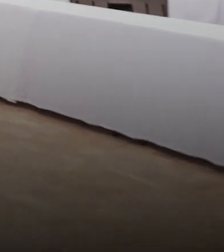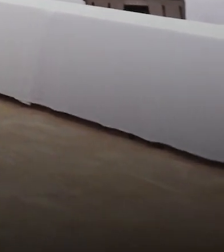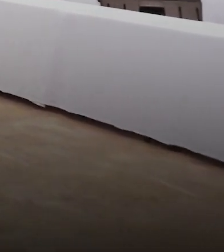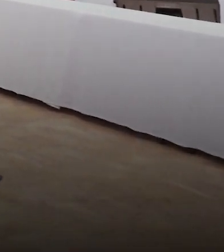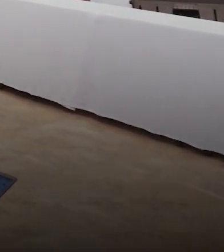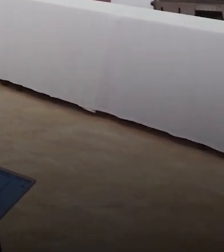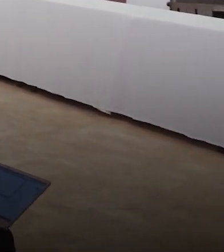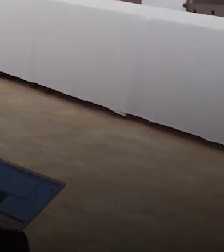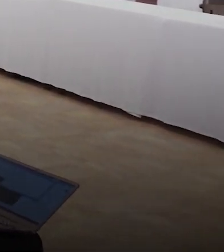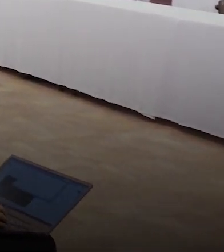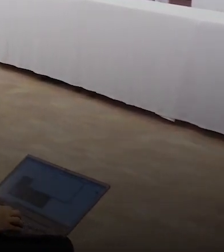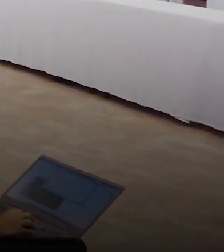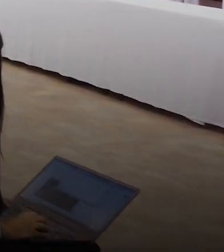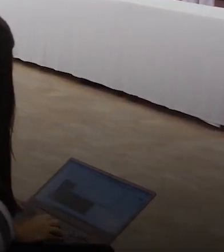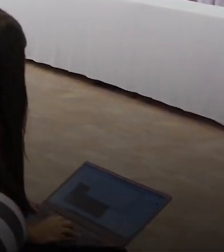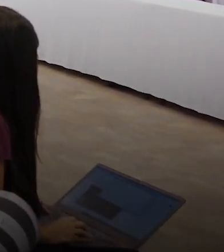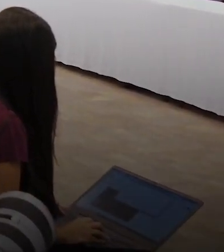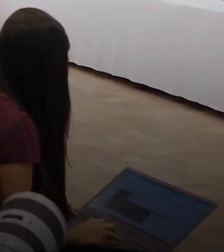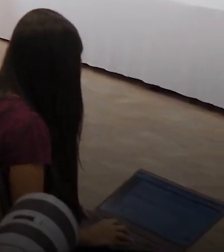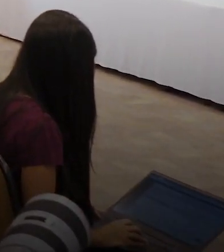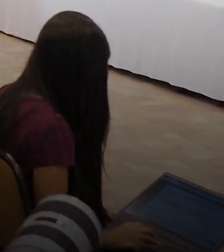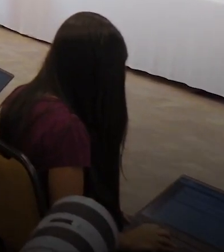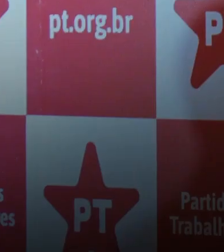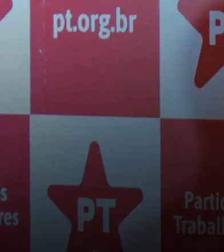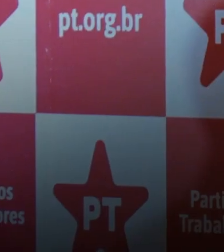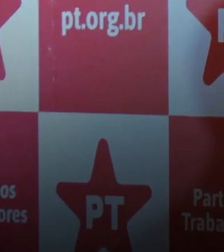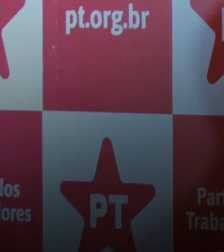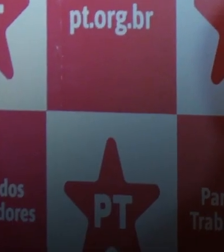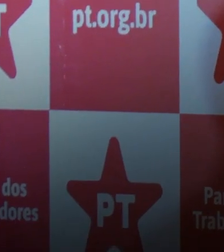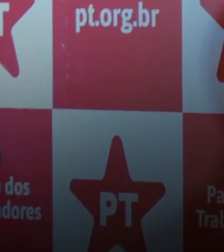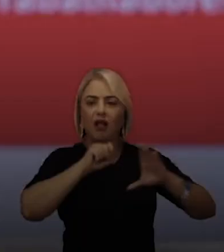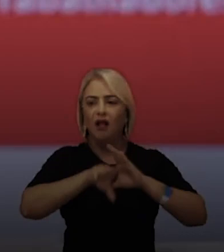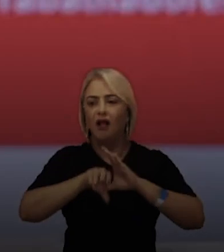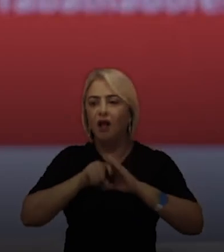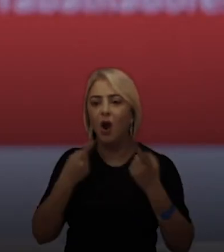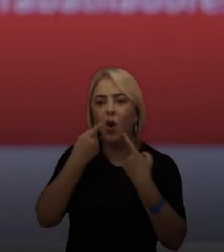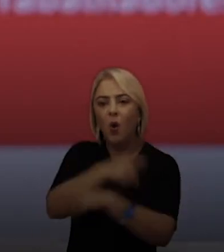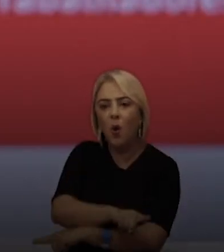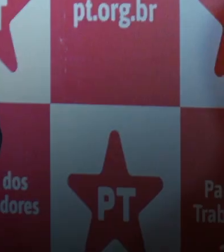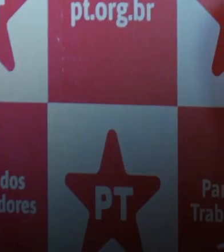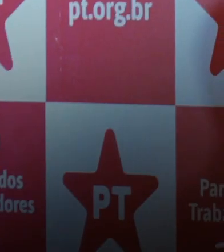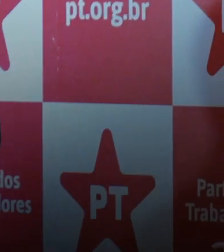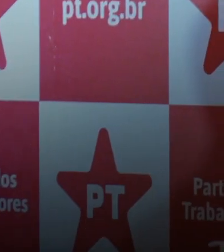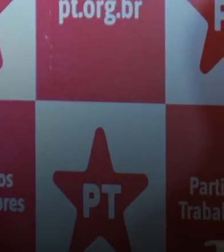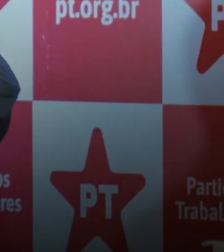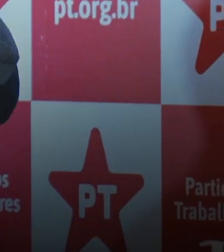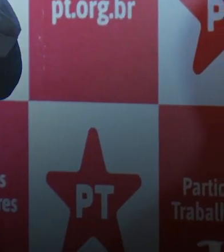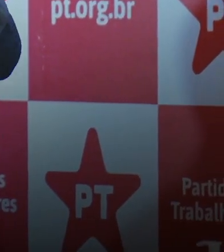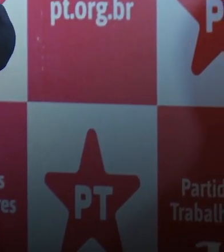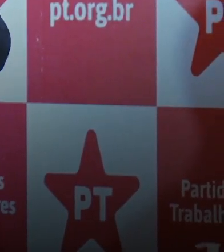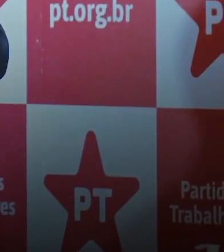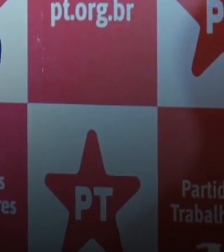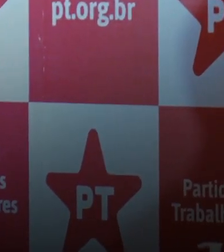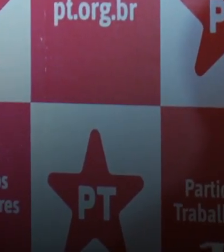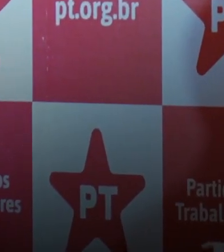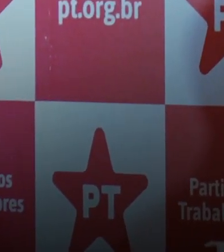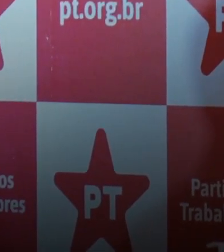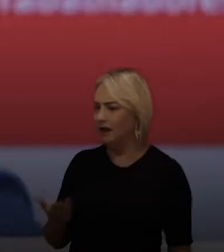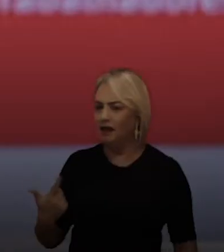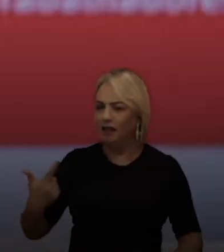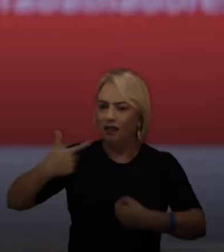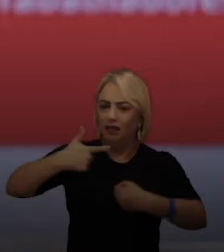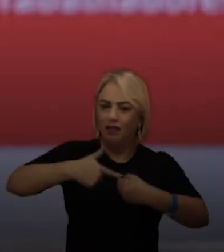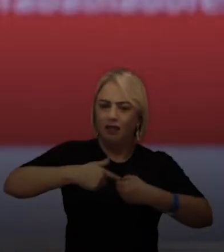2016 nós tivemos 13 horas de Jornal Nacional contra o presidente Lula. 13 horas. Vocês devem lembrar daqueles dutos da